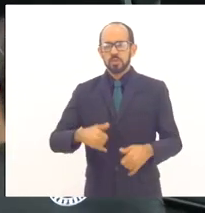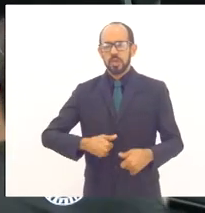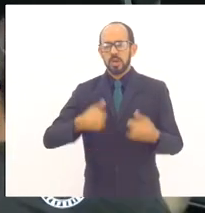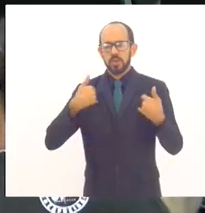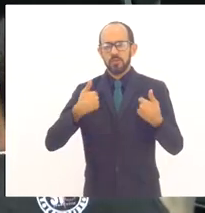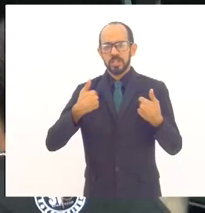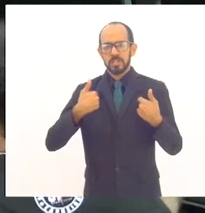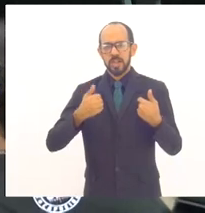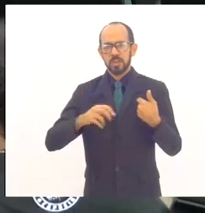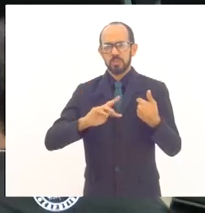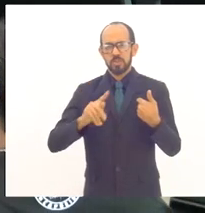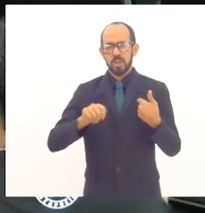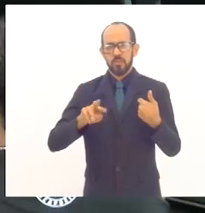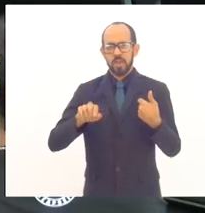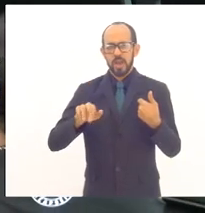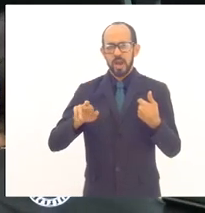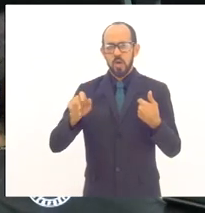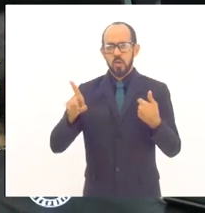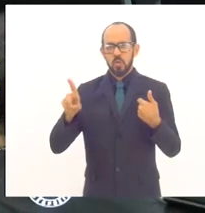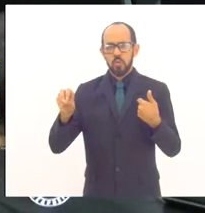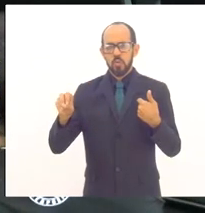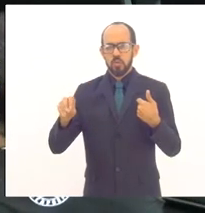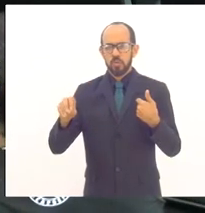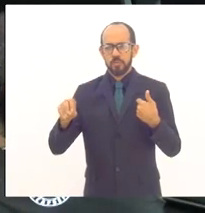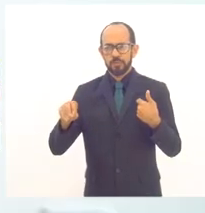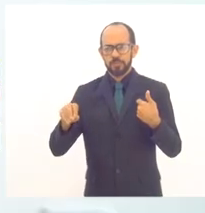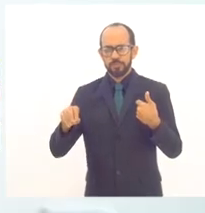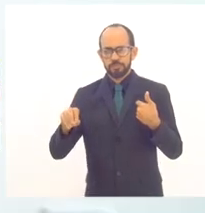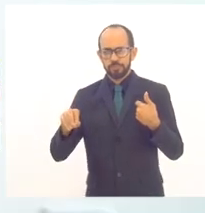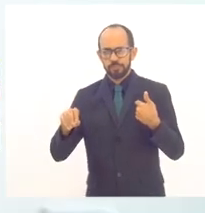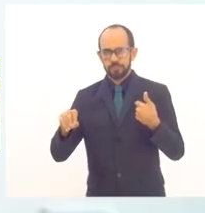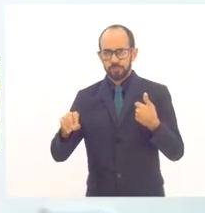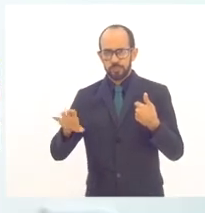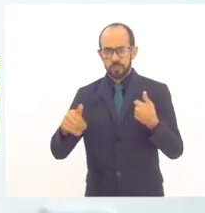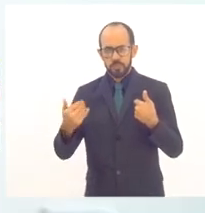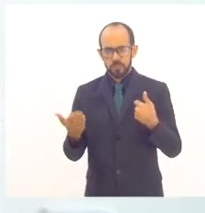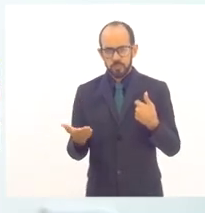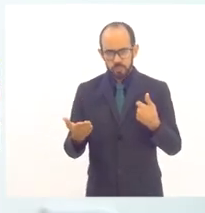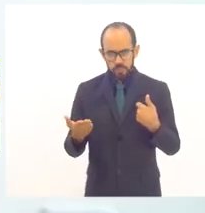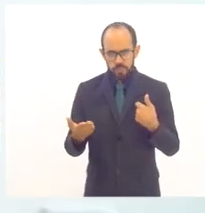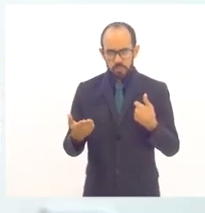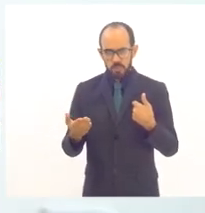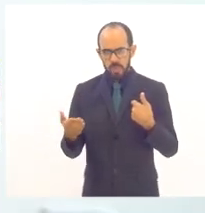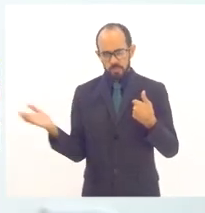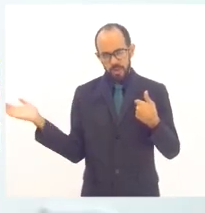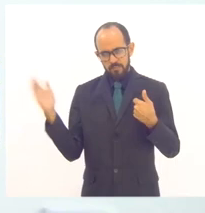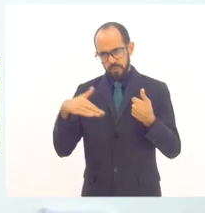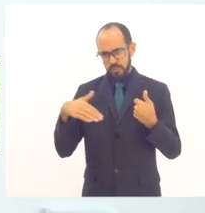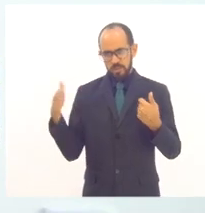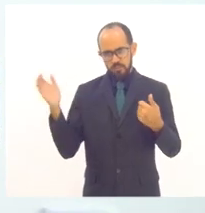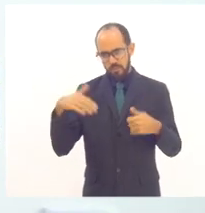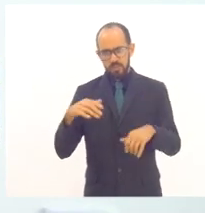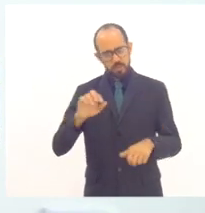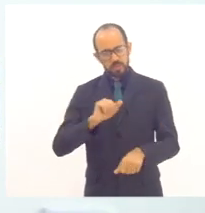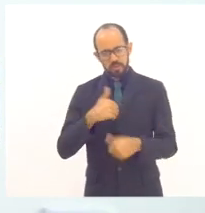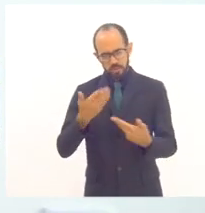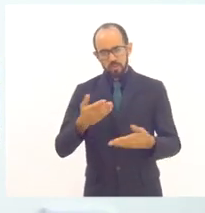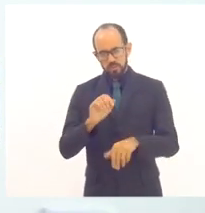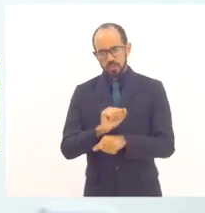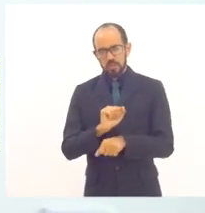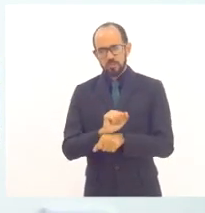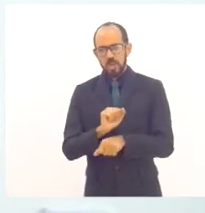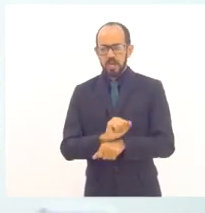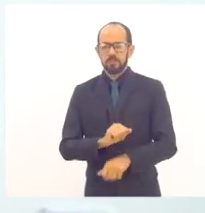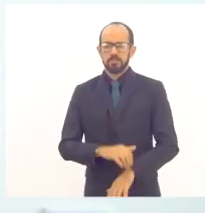cantar uns parabéns. Mas então, quem é que vai compor a mesa nesse momento? Ele está chegando. Está chegando, falou. Então a gente aguarda.